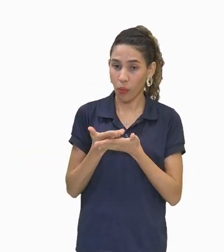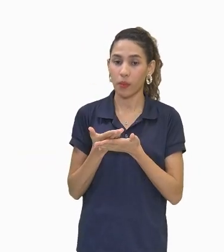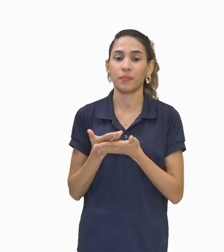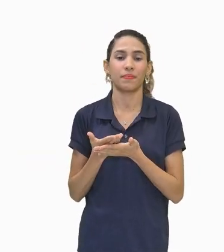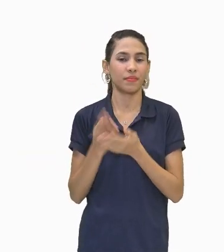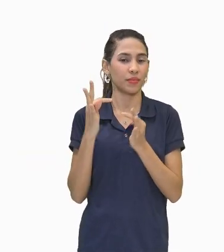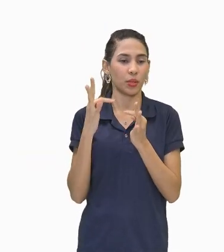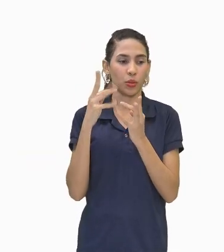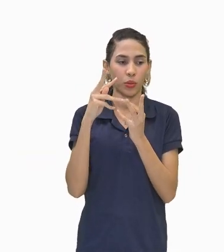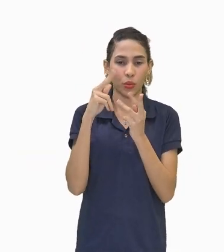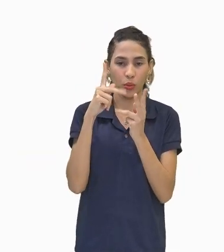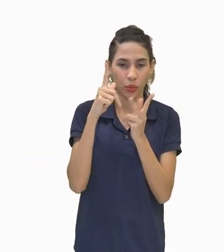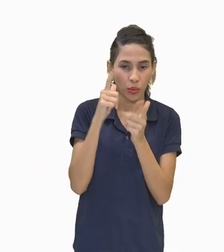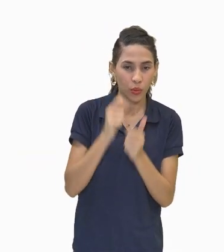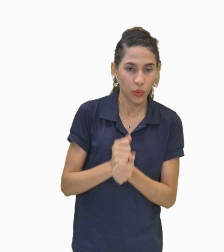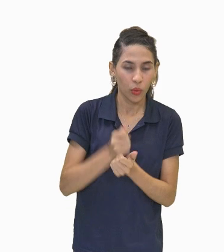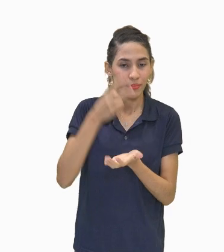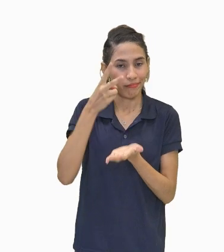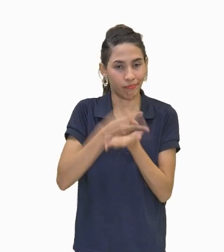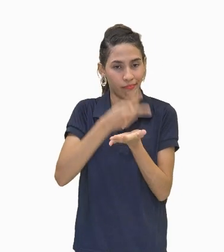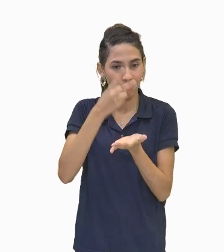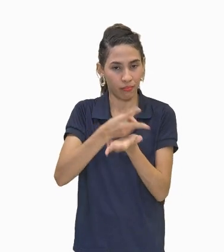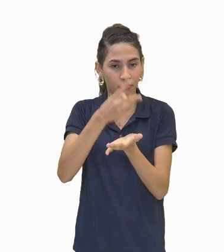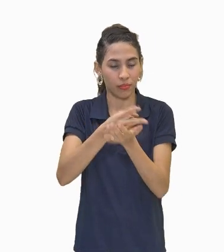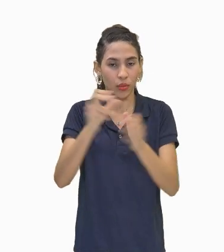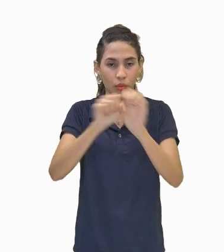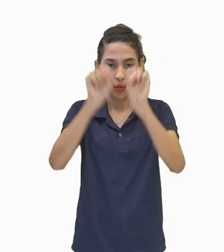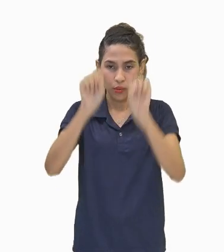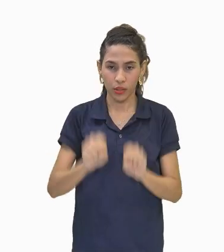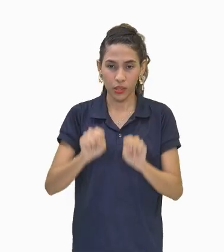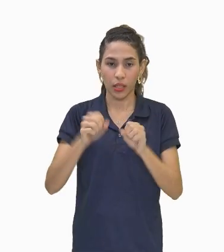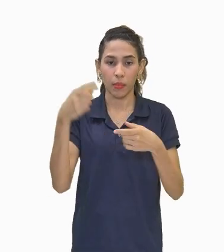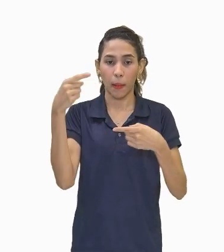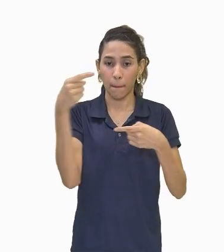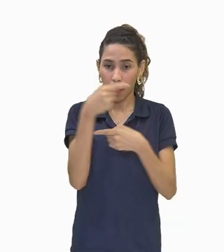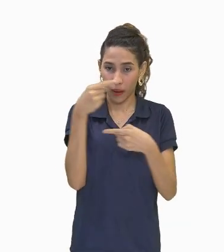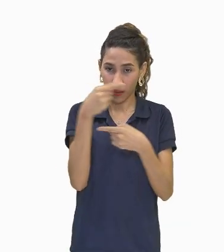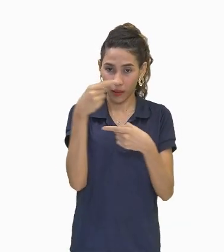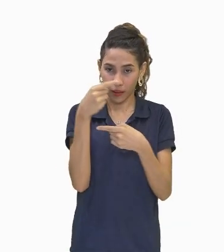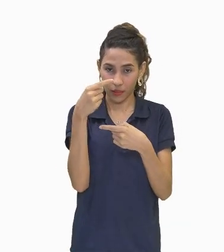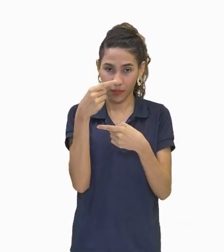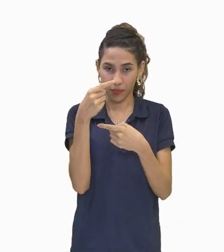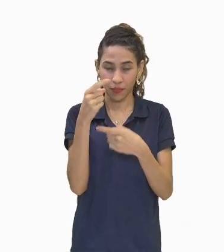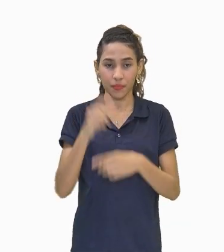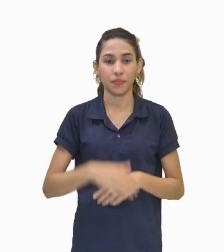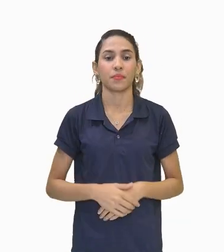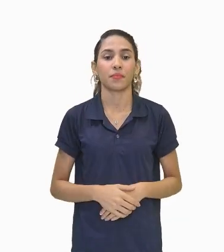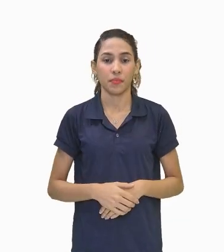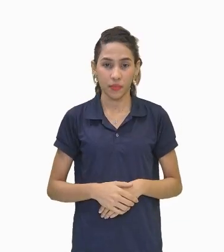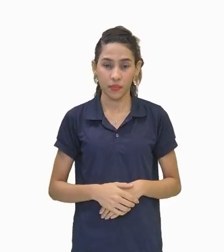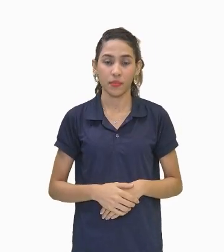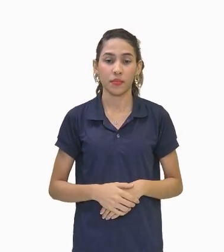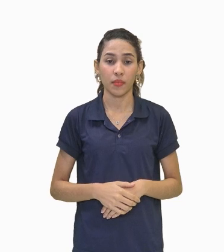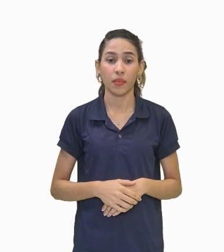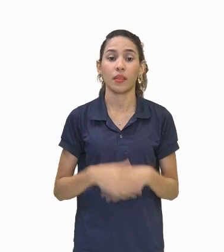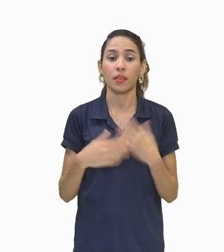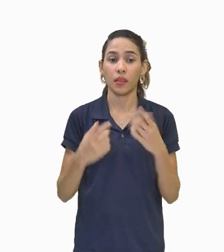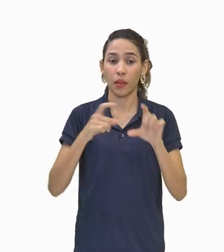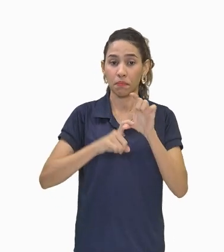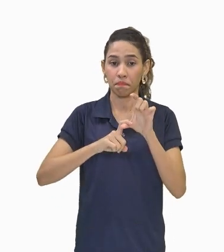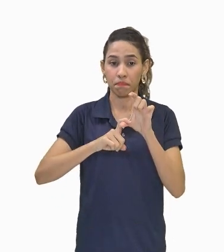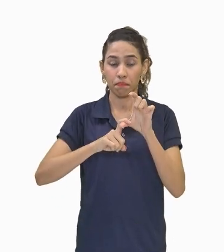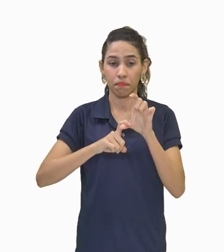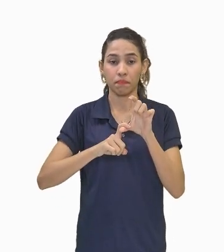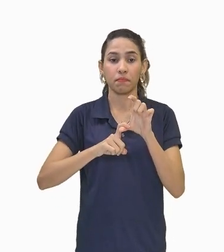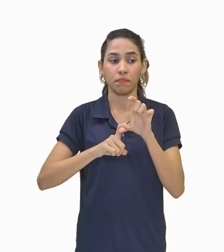paralelo. 2, a independência dos componentes. A independência. Os componentes em um circuito